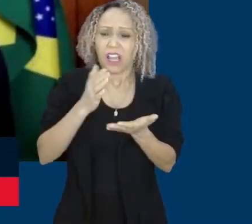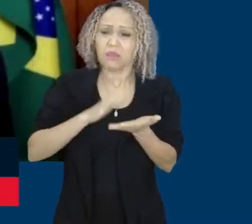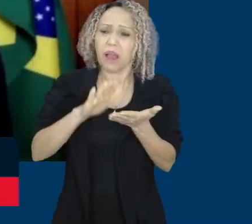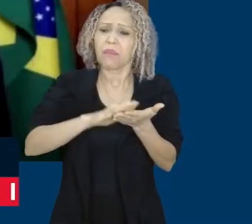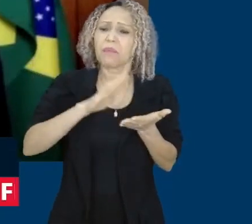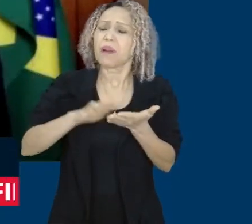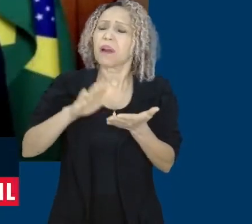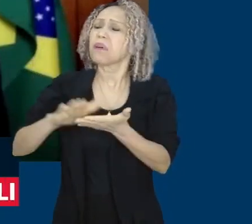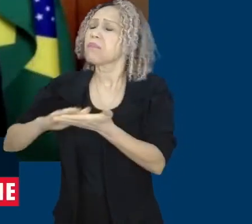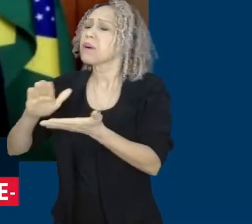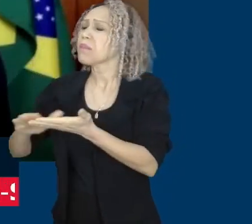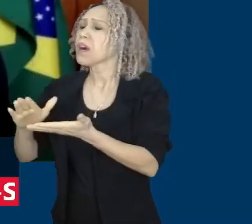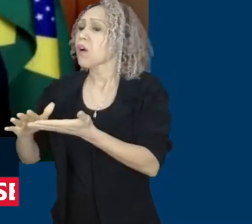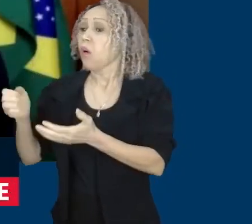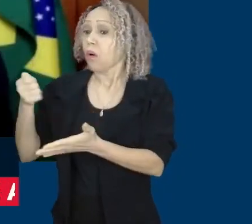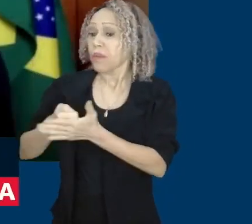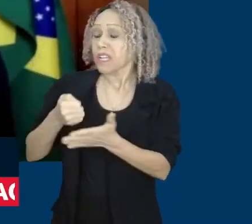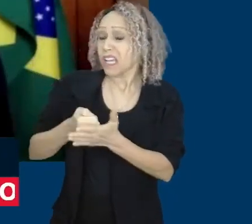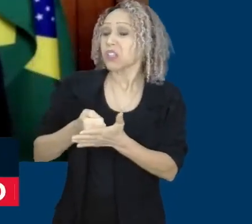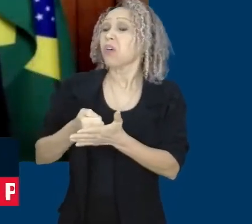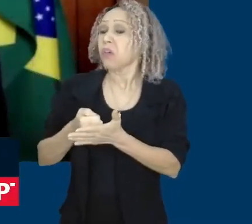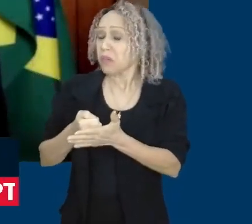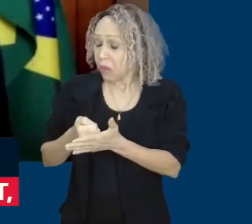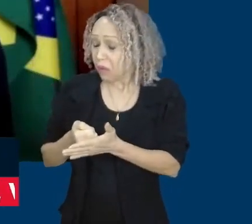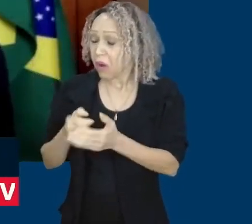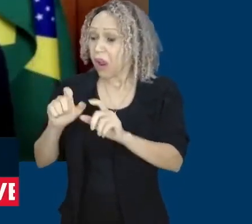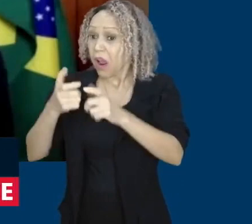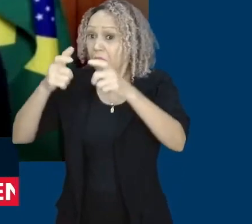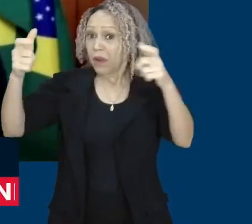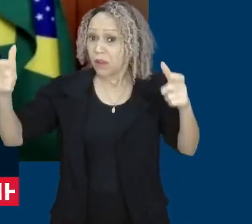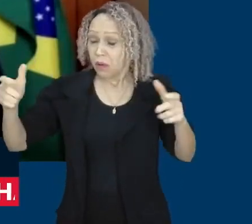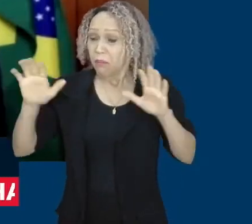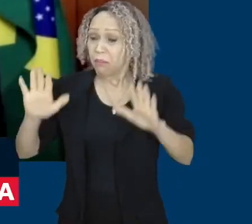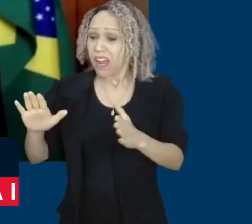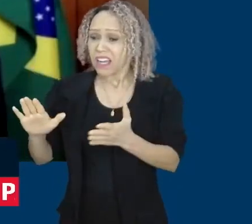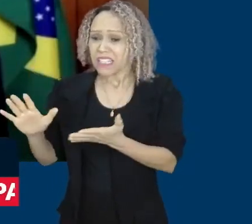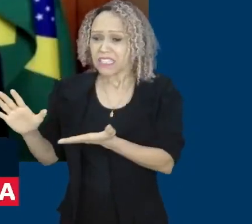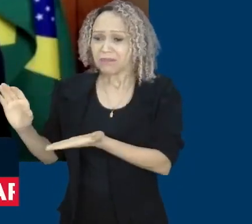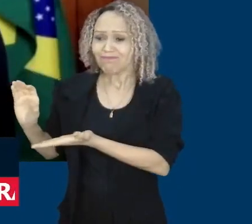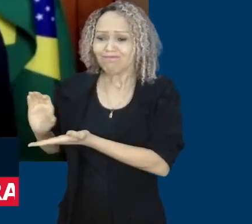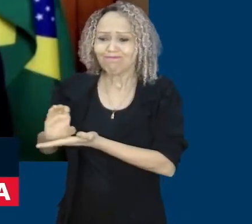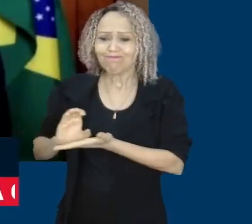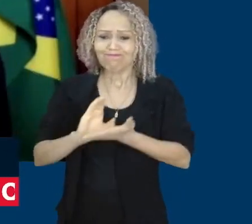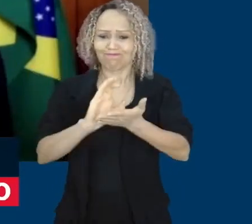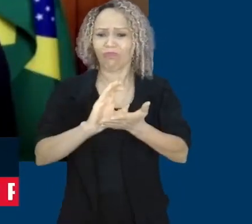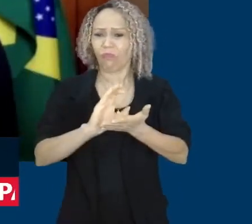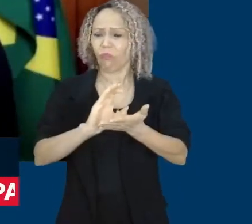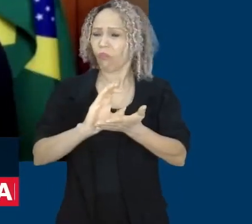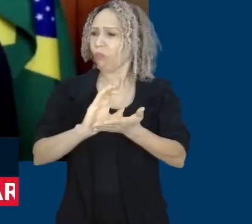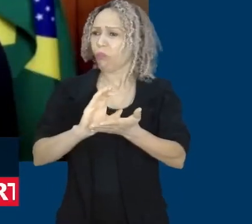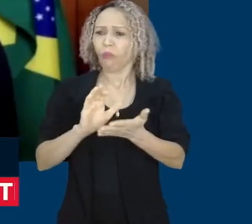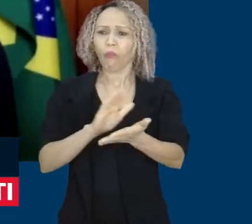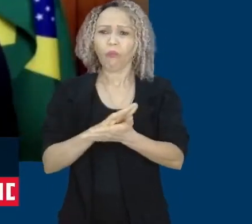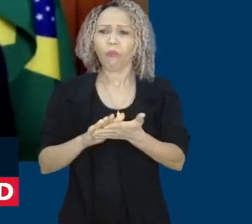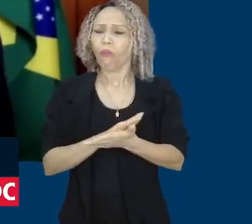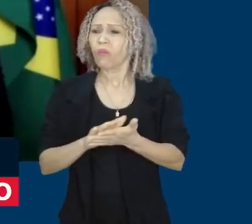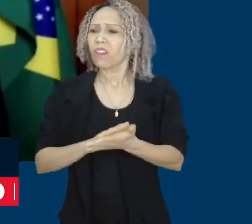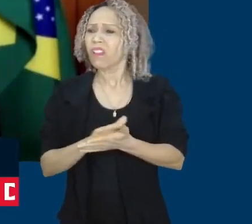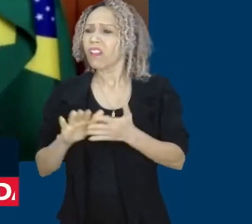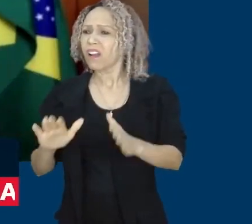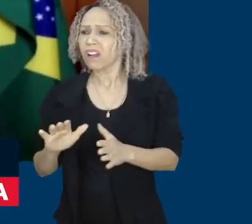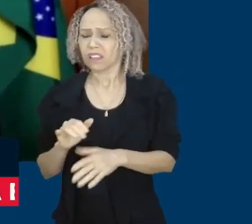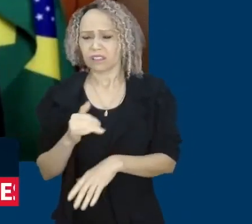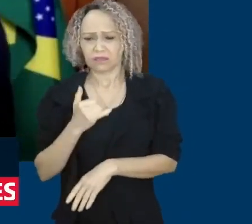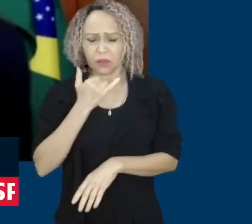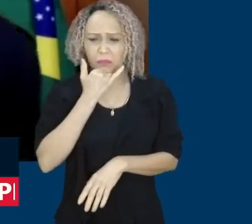investimentos e nenhum recurso para custeio. Então, você pode até pagar um médico, mas não vai pagar a rádio e a quimioterapia no enfrentamento